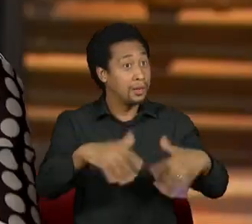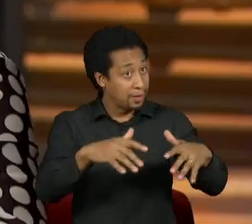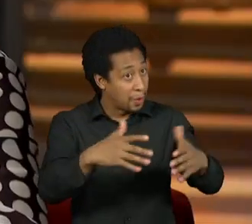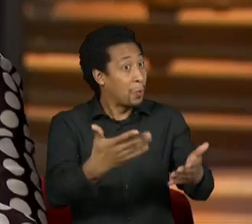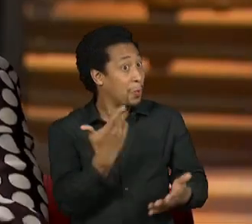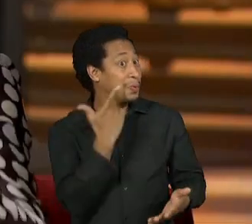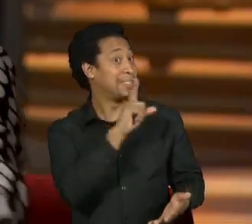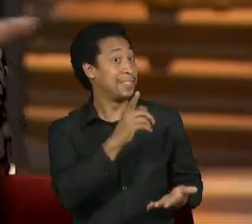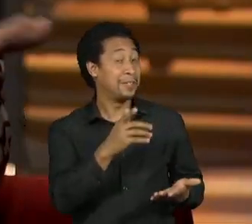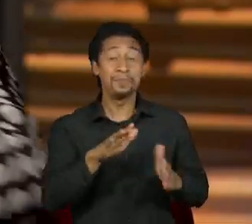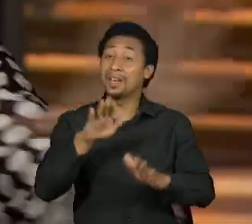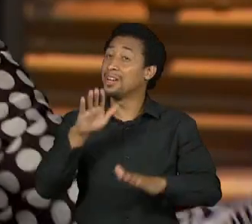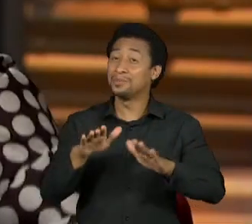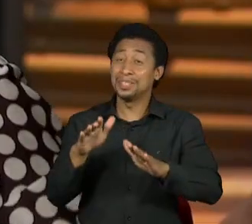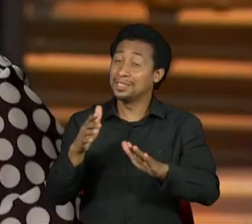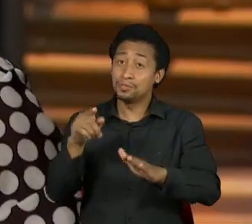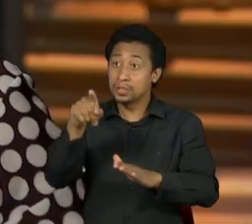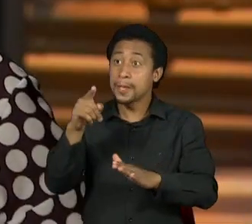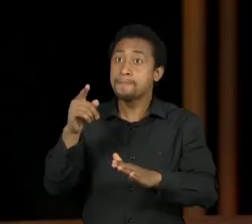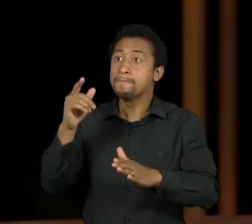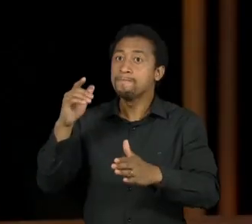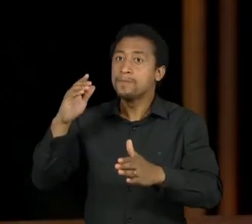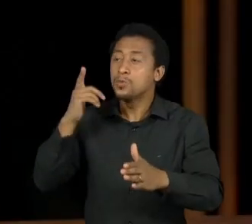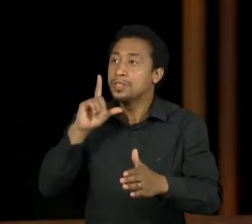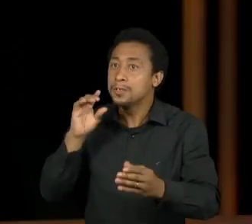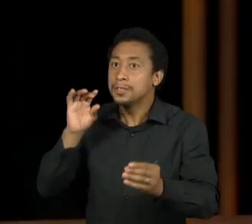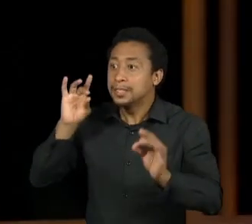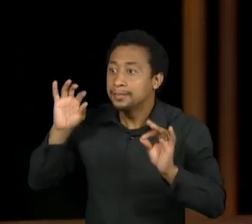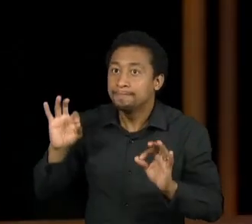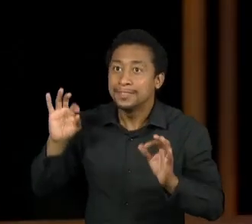tem uma hora que quando você acerta já era já era